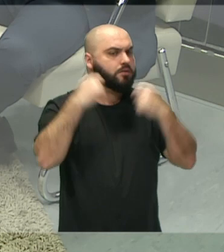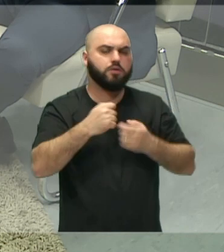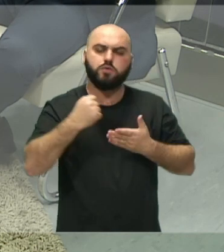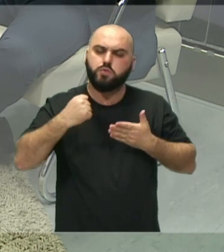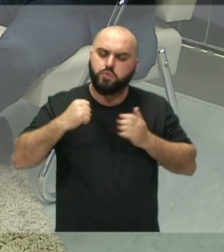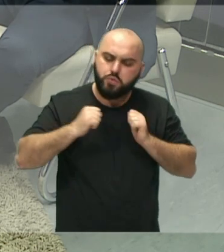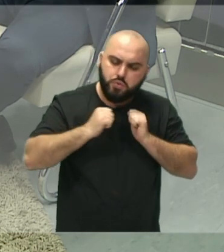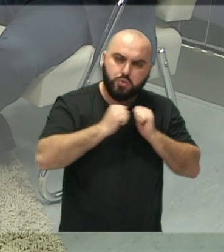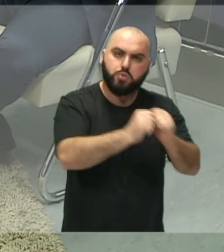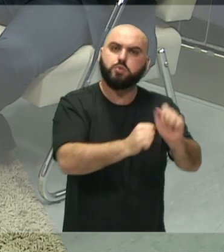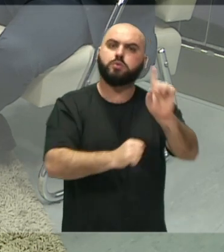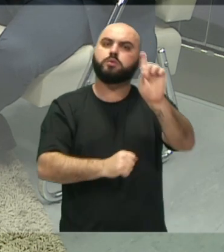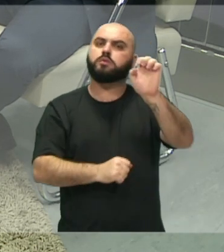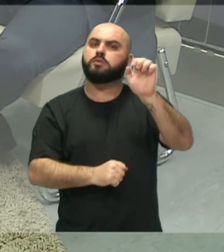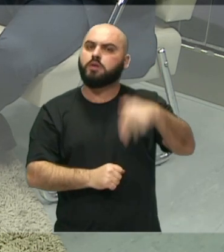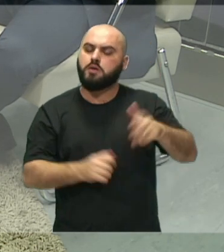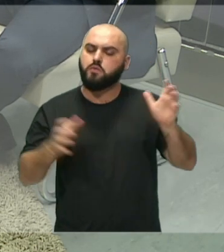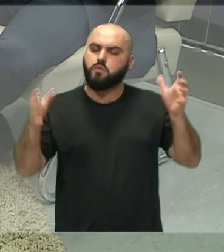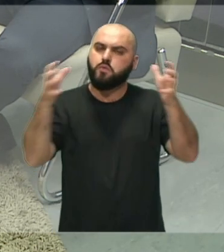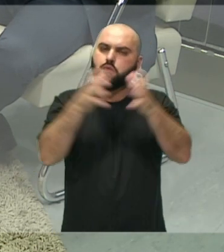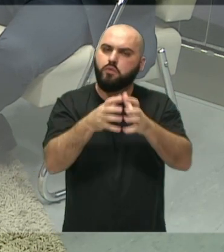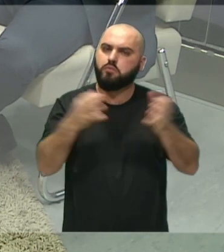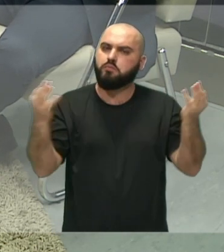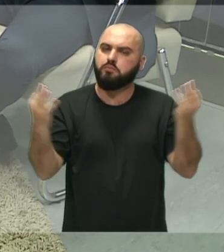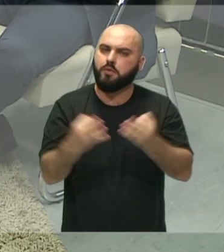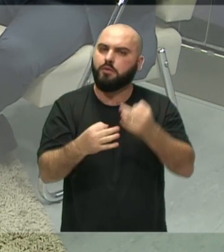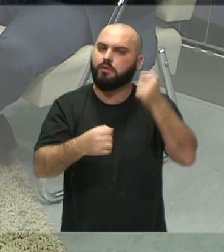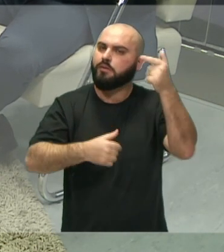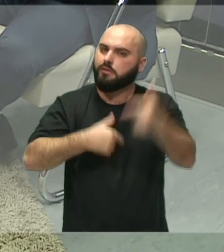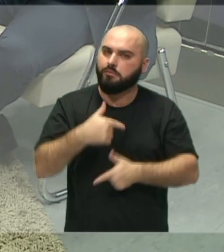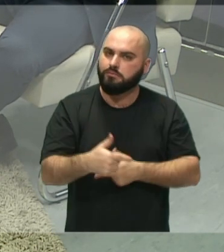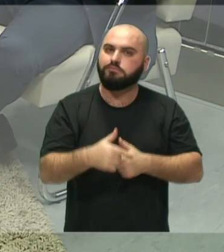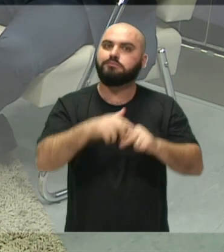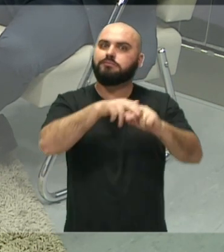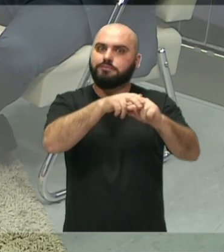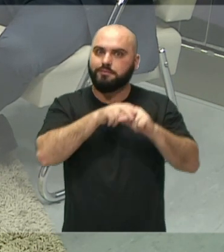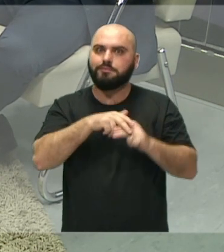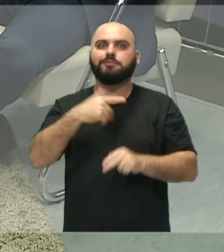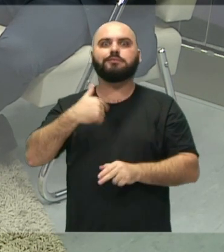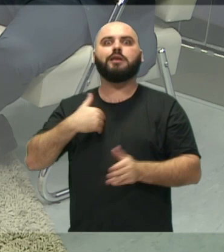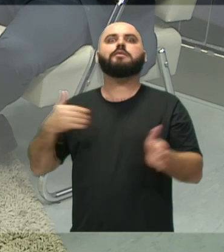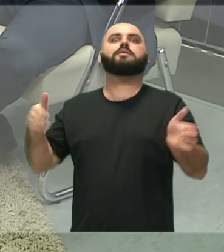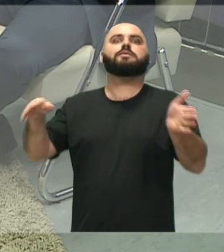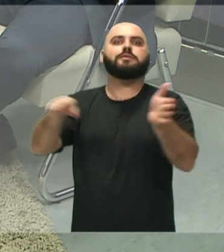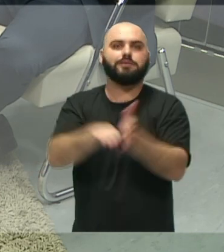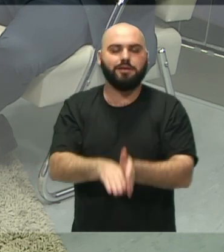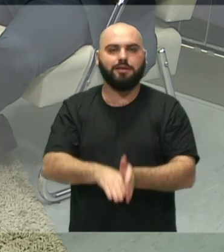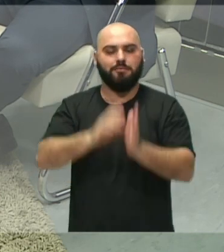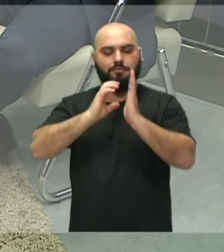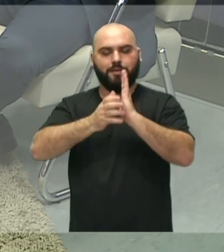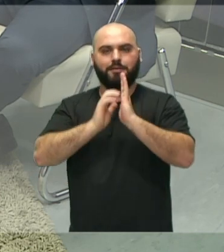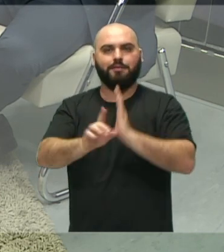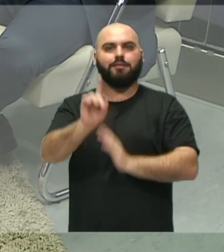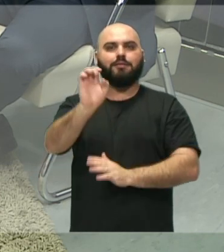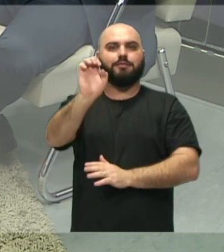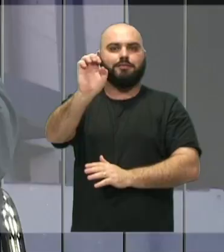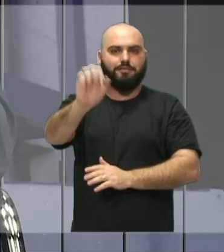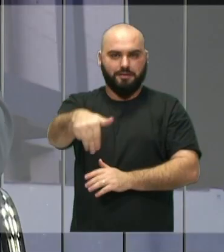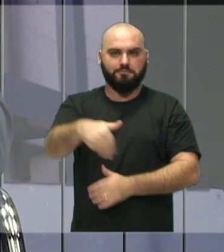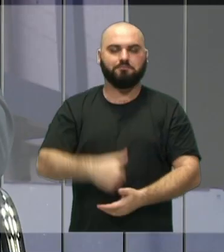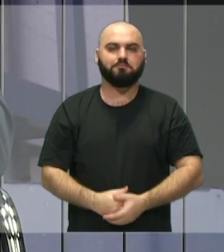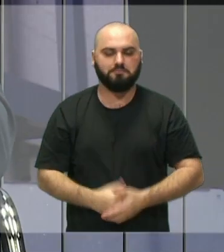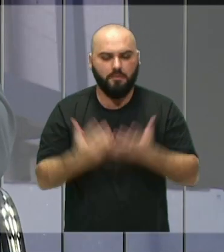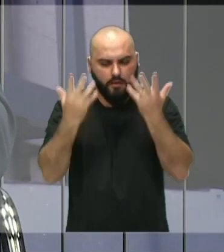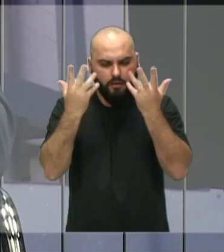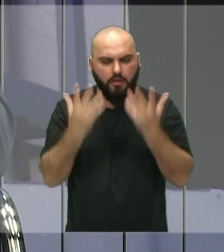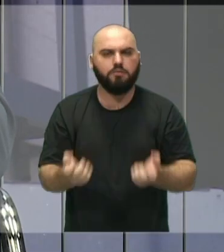do DEM a gente formar um grande time e vir a trabalhar. E foi onde surgiu a minha chegada no Democratas naquela ocasião. E aceitei o desafio pelo